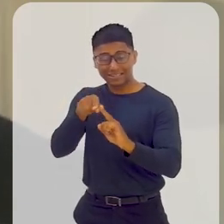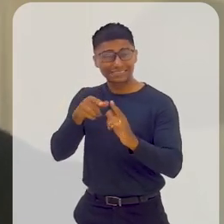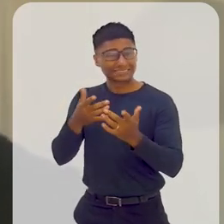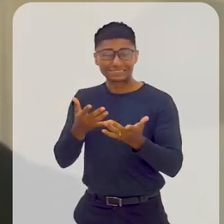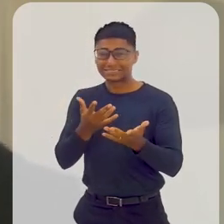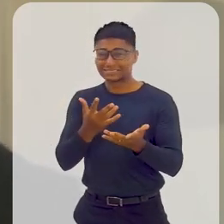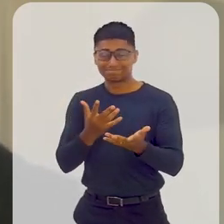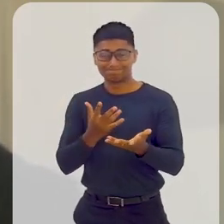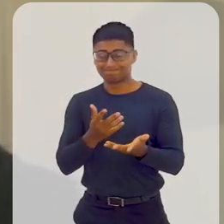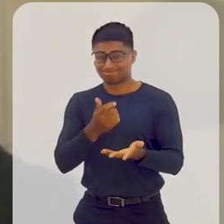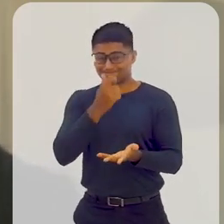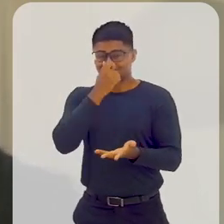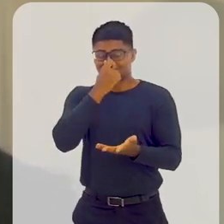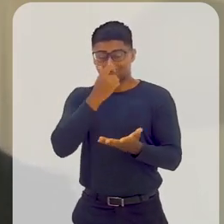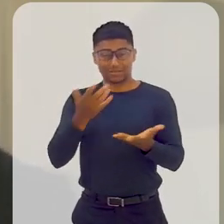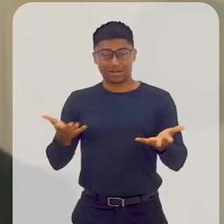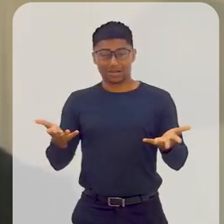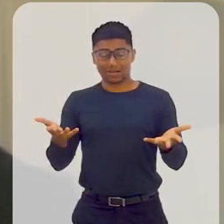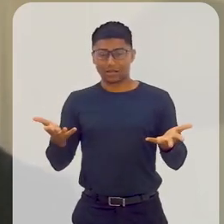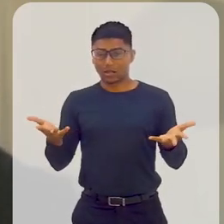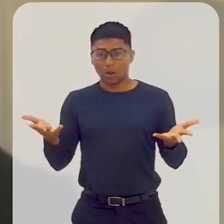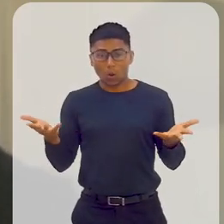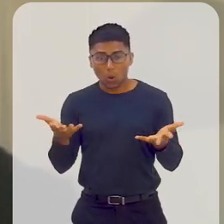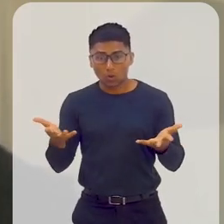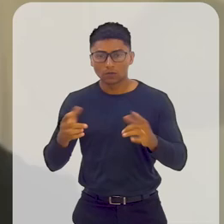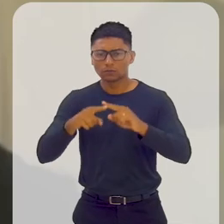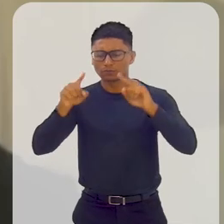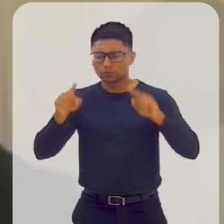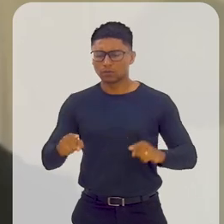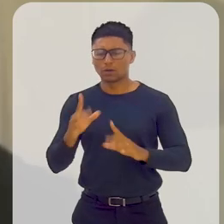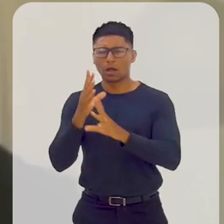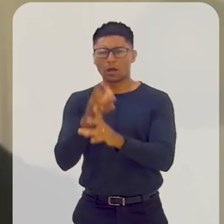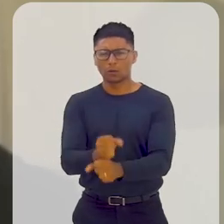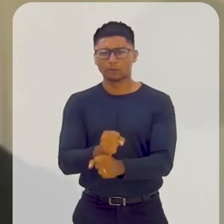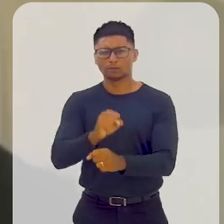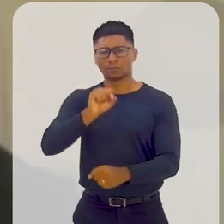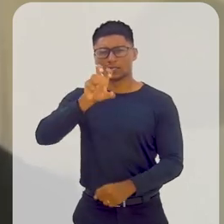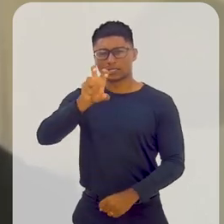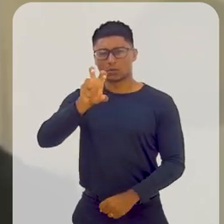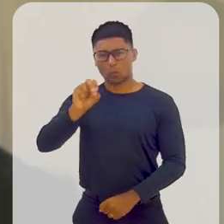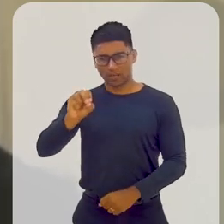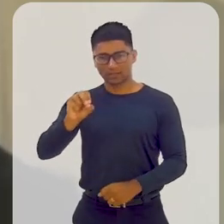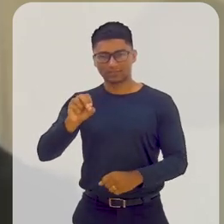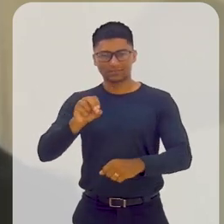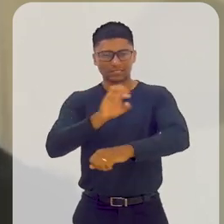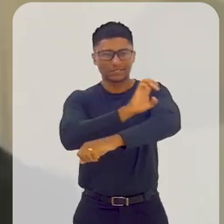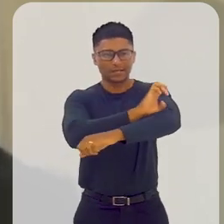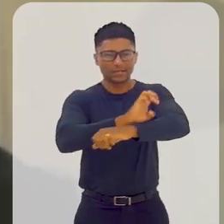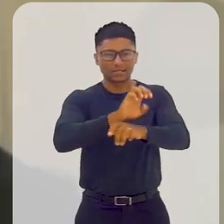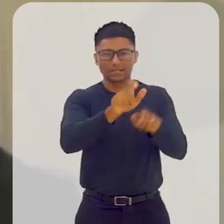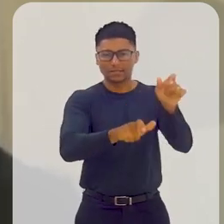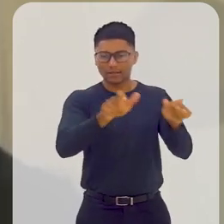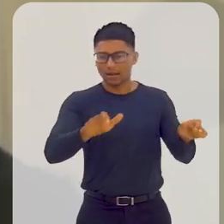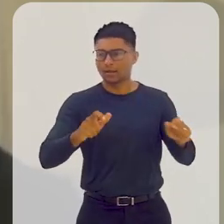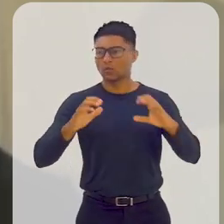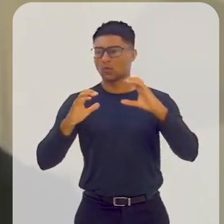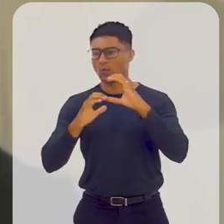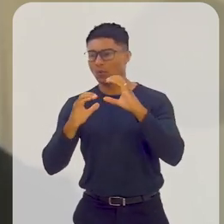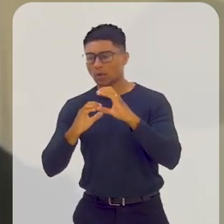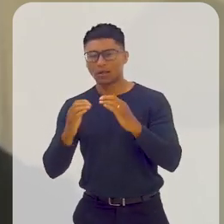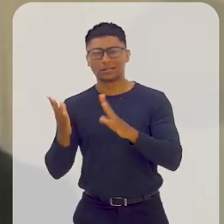eram 12 funcionários, estamos com 50 funcionários hoje, entre estagiários e